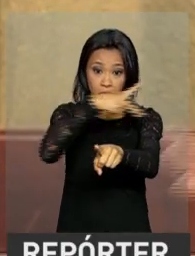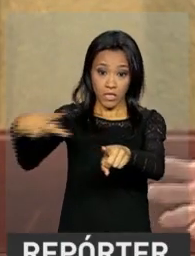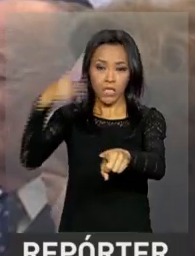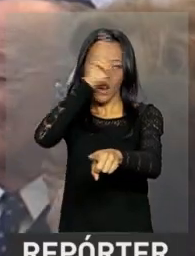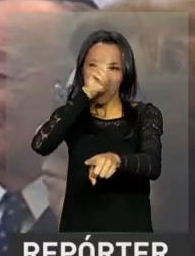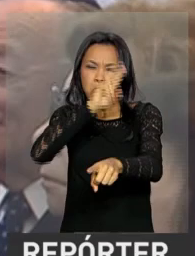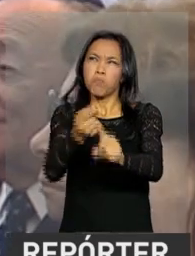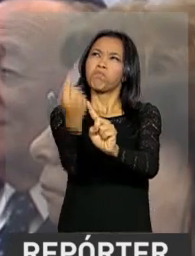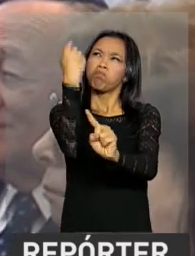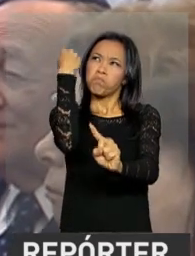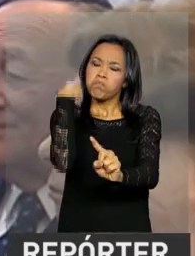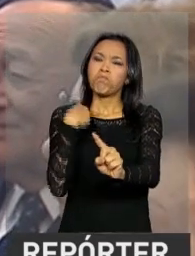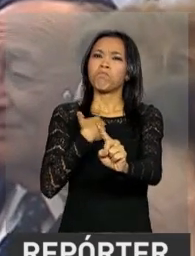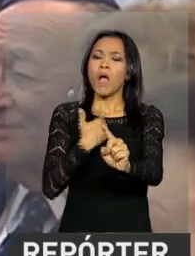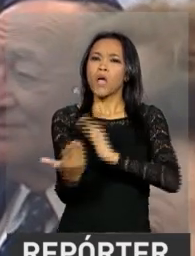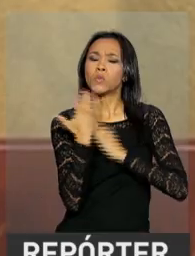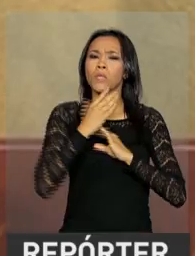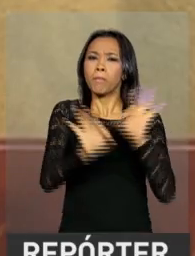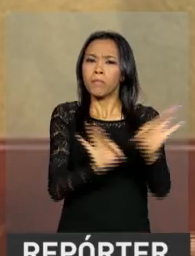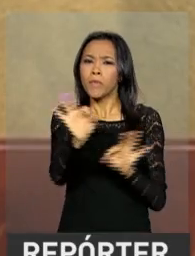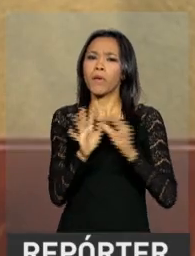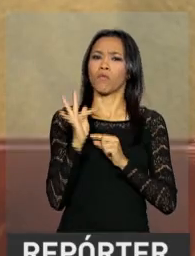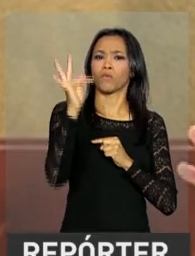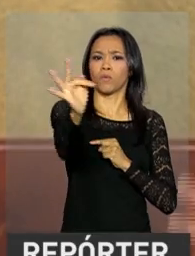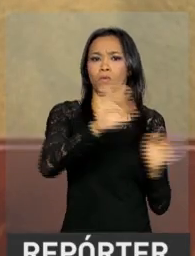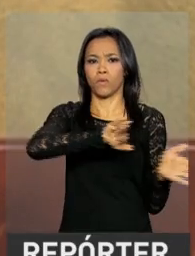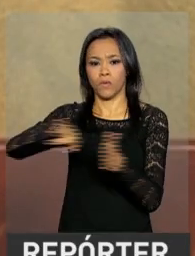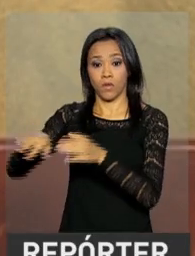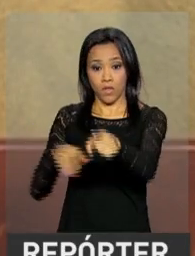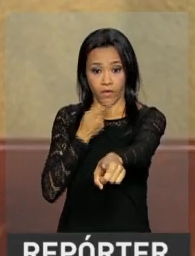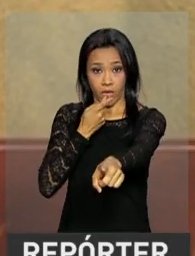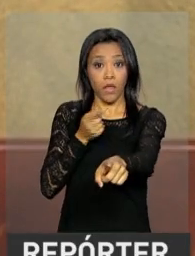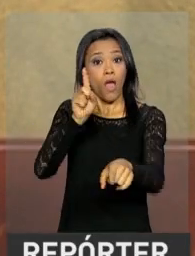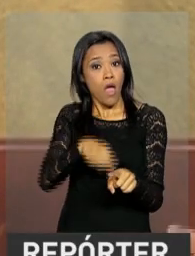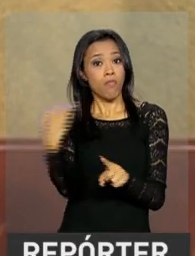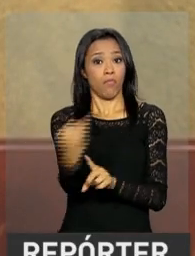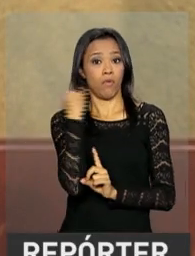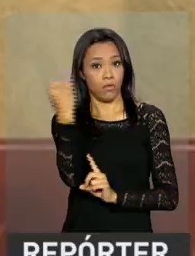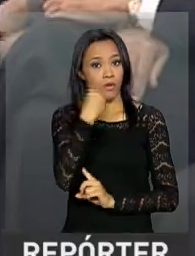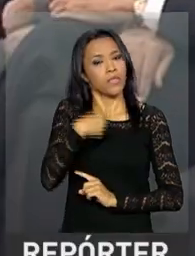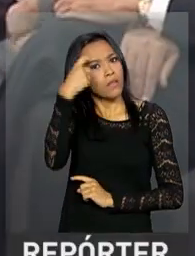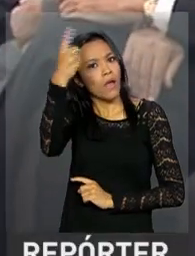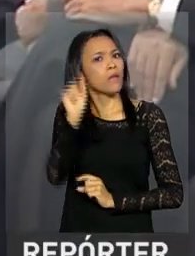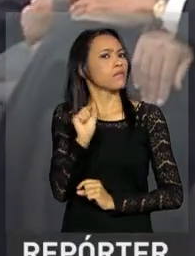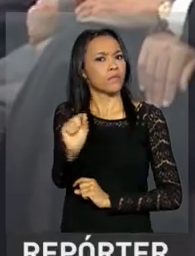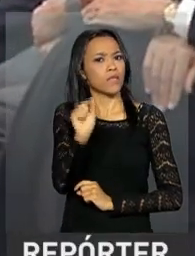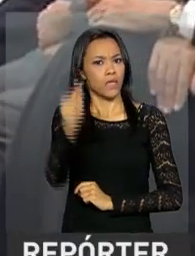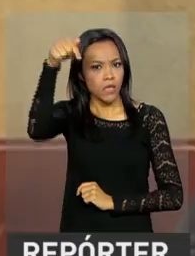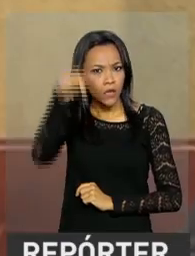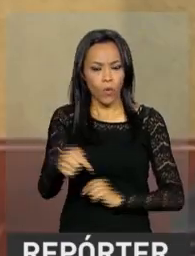tragédia ajuda a preparar o futuro é importantíssimo que nós tenhamos sempre essa ideia que este